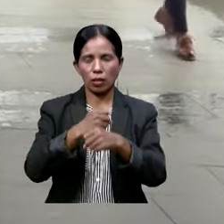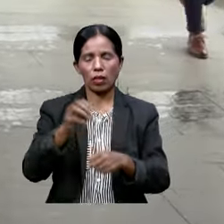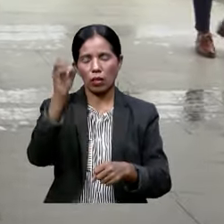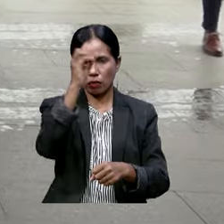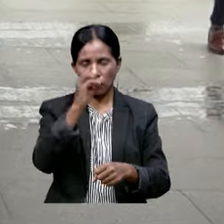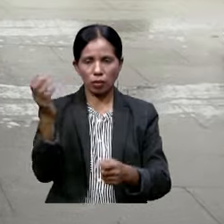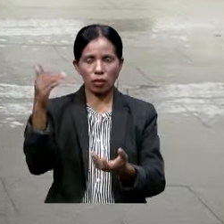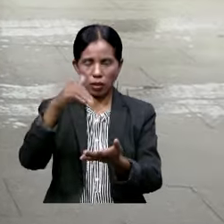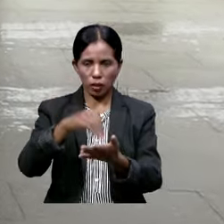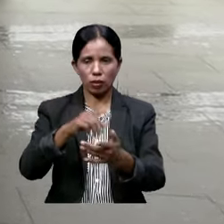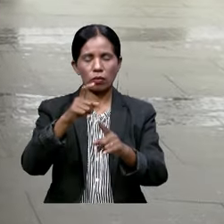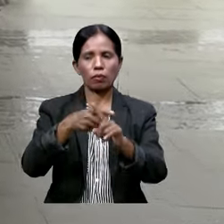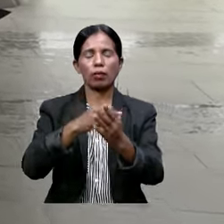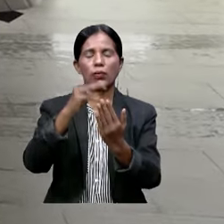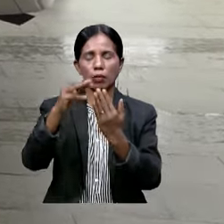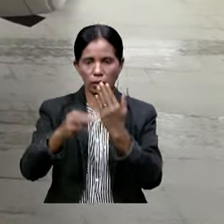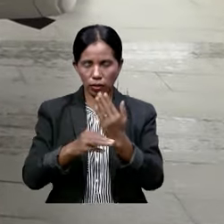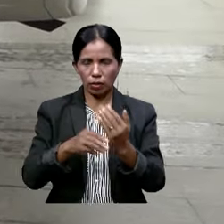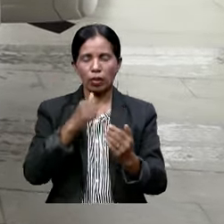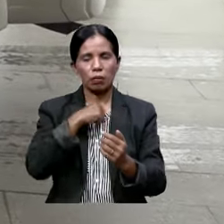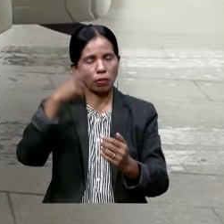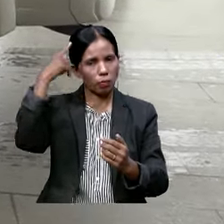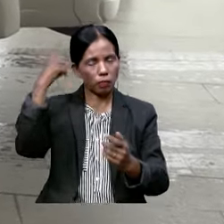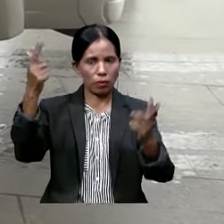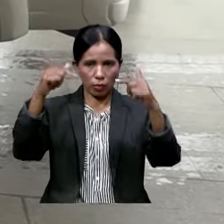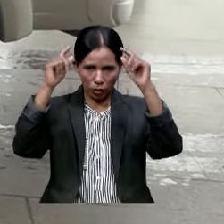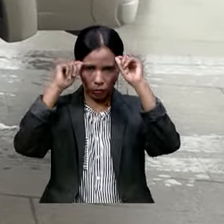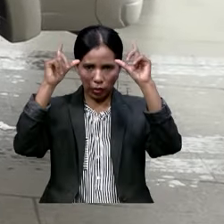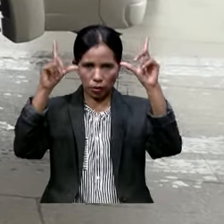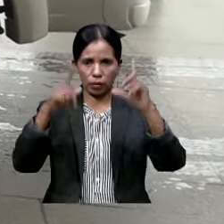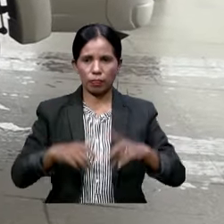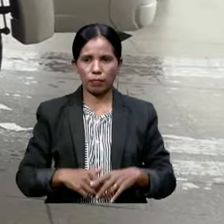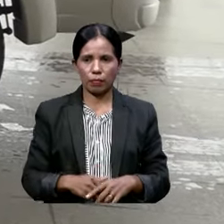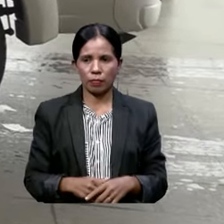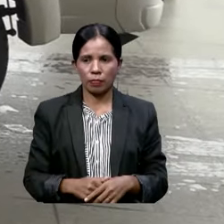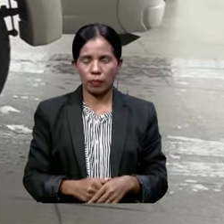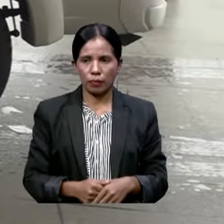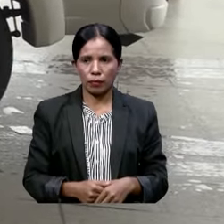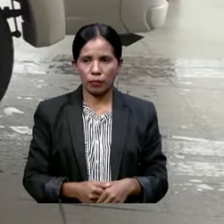da Laída e a Fulano Maio, antes Papa Francisco, toia Timor-Leste. Luciano Amaral, Adérito Ximenes, GMN.